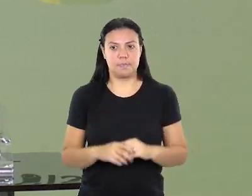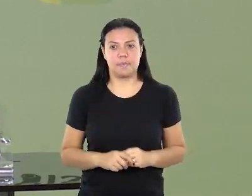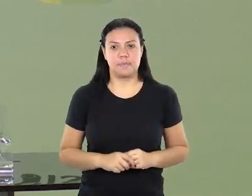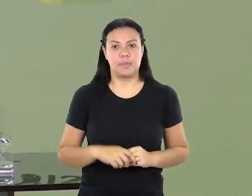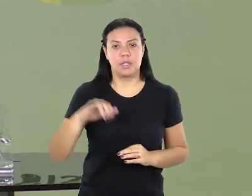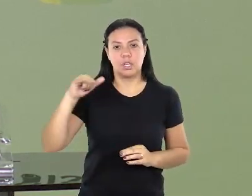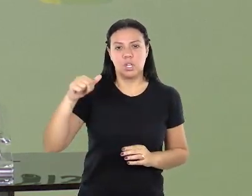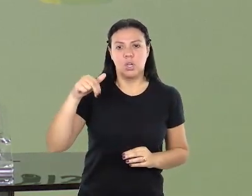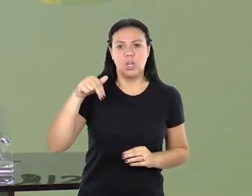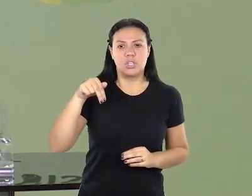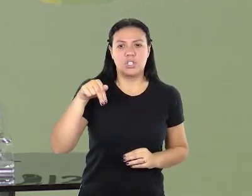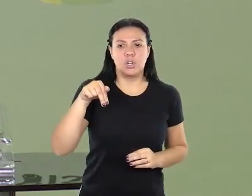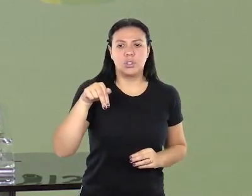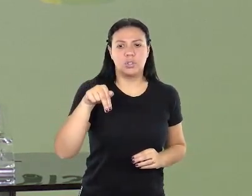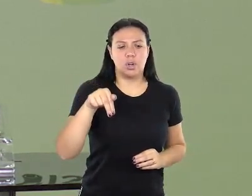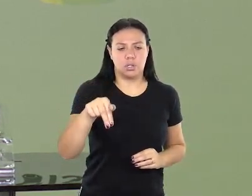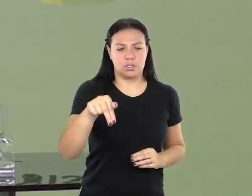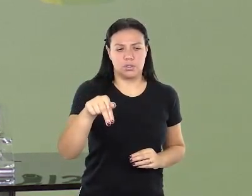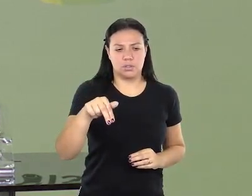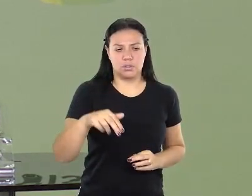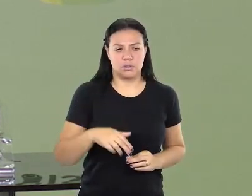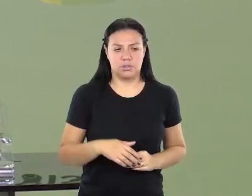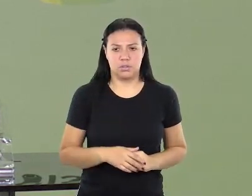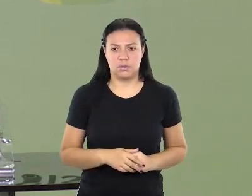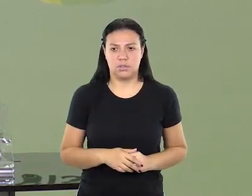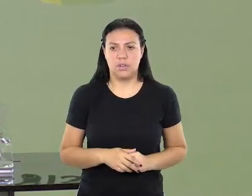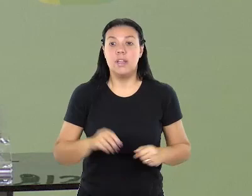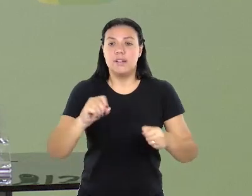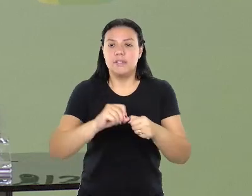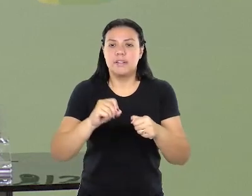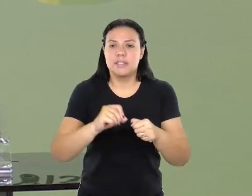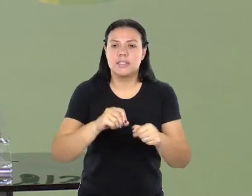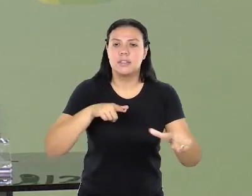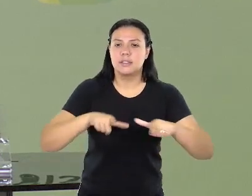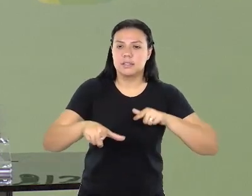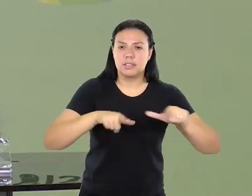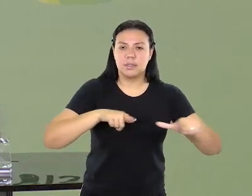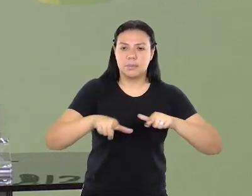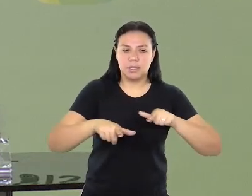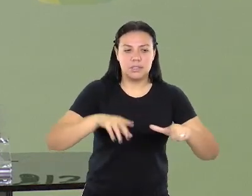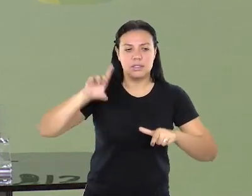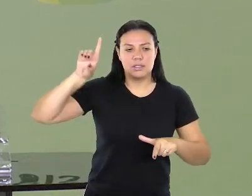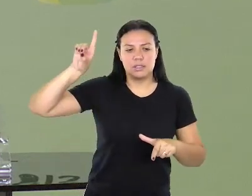Jonas era ortodoxo, mas fazia a obra de Deus relaxadamente.